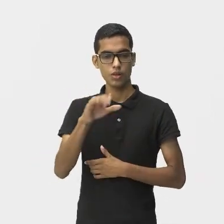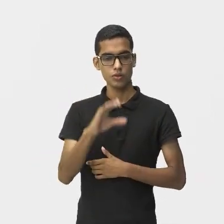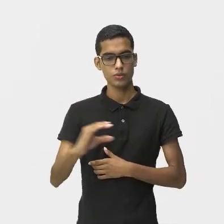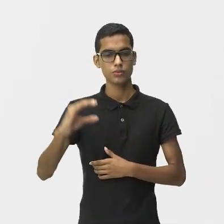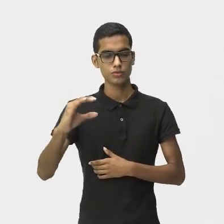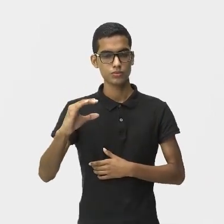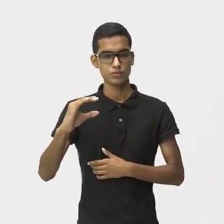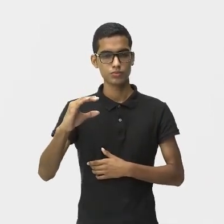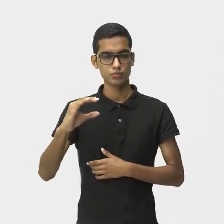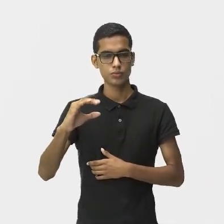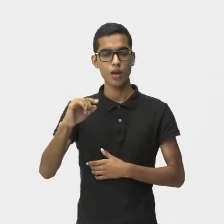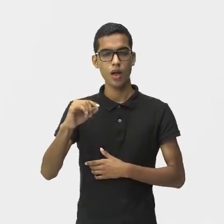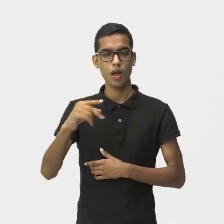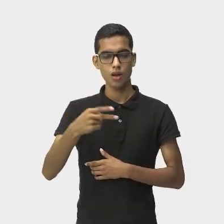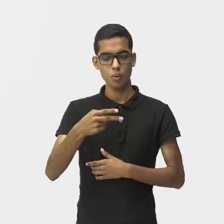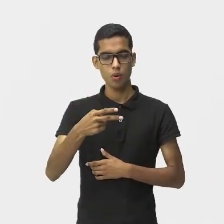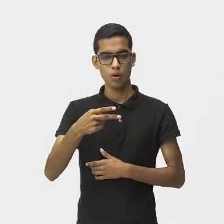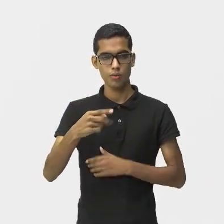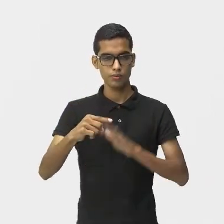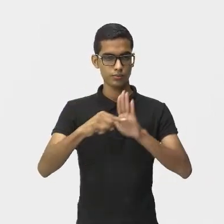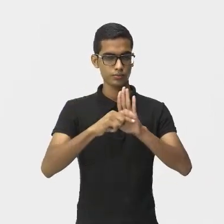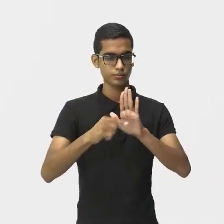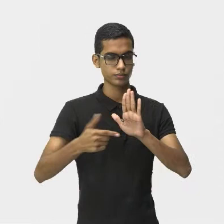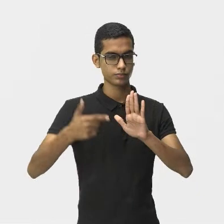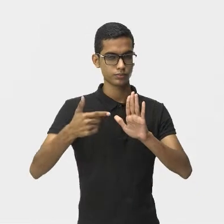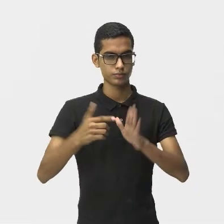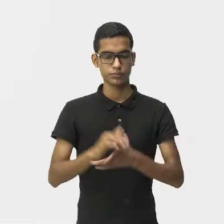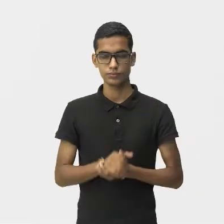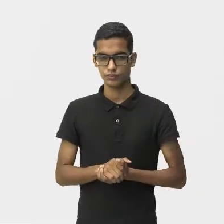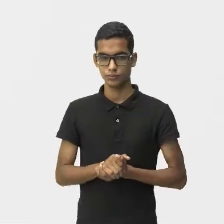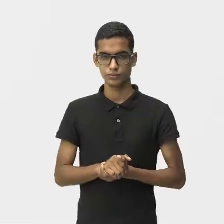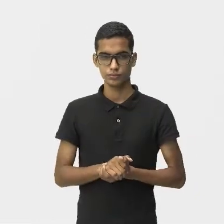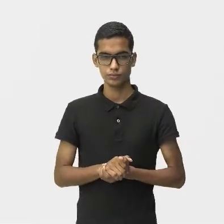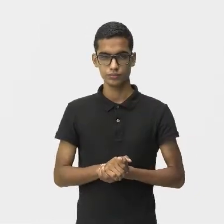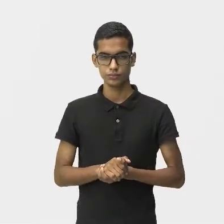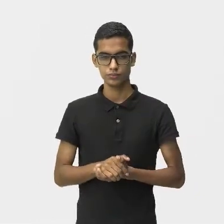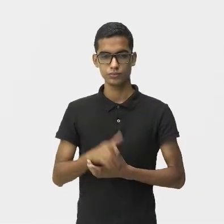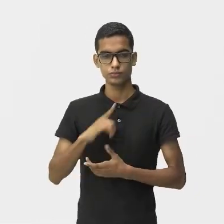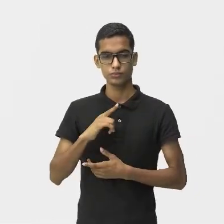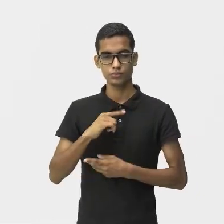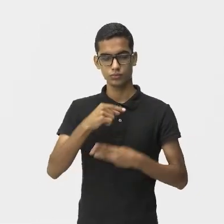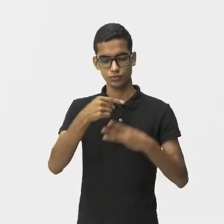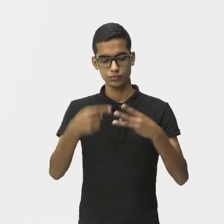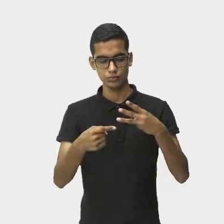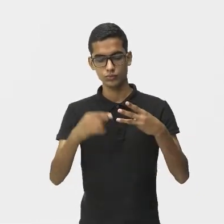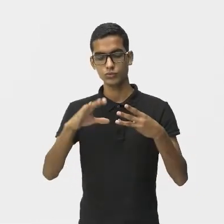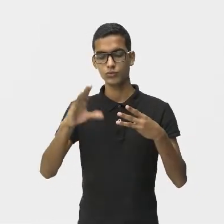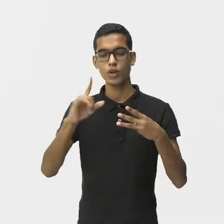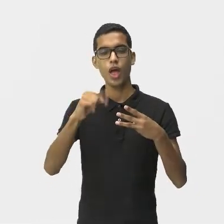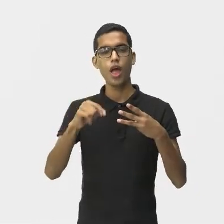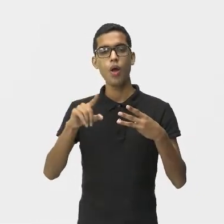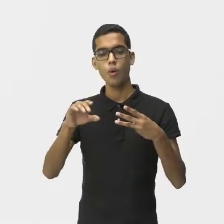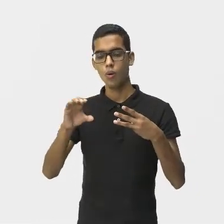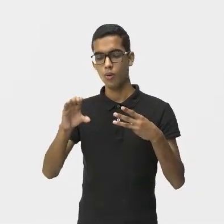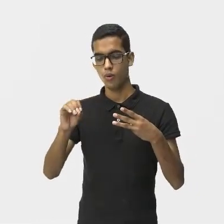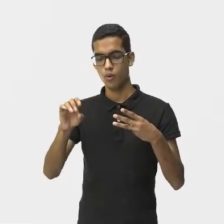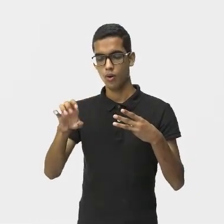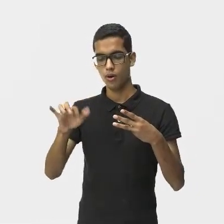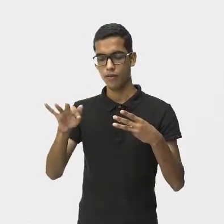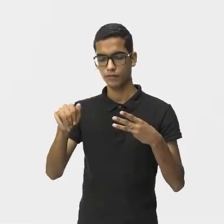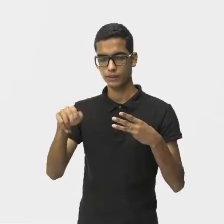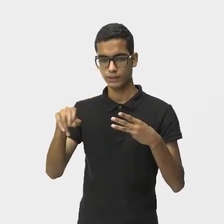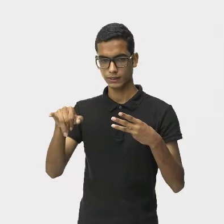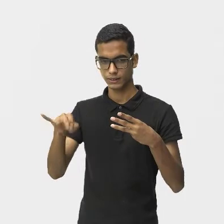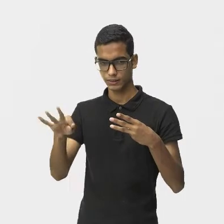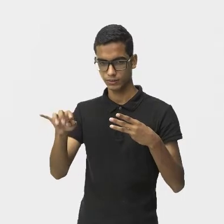a menos 2. Tudo bem? Esses são os nossos coeficientes. Por que a gente tem que saber disso? Porque quando a gente for